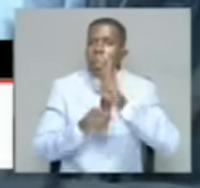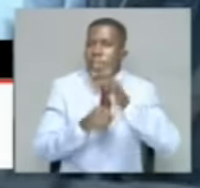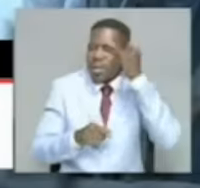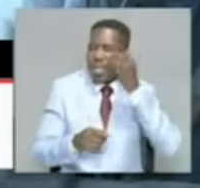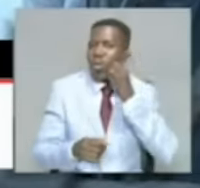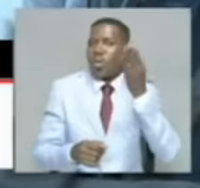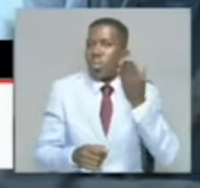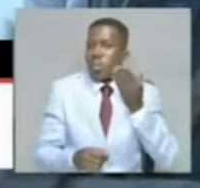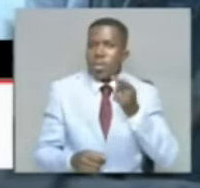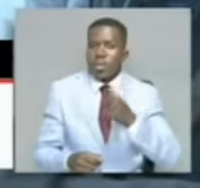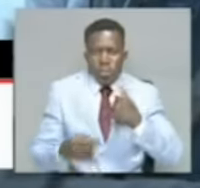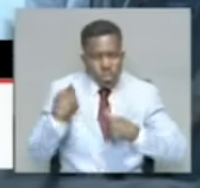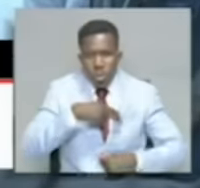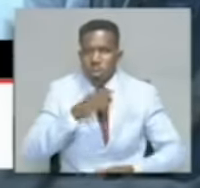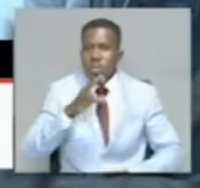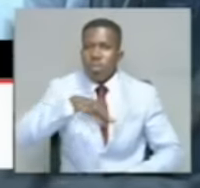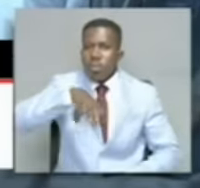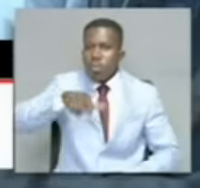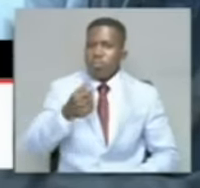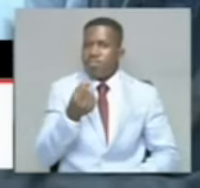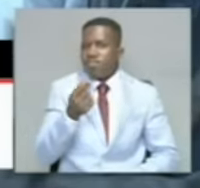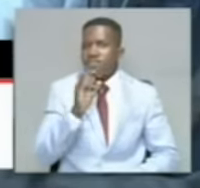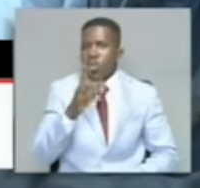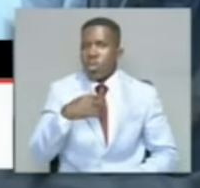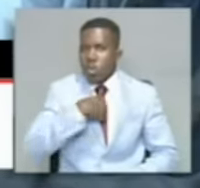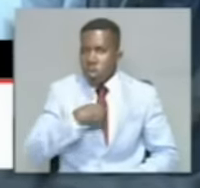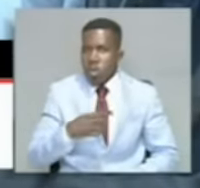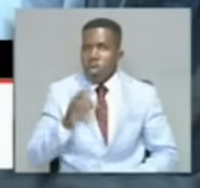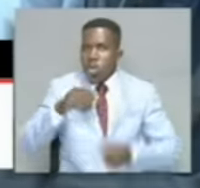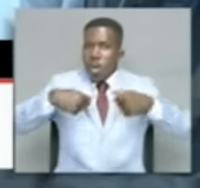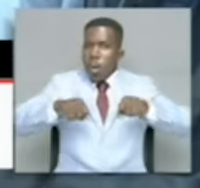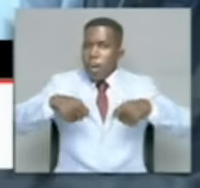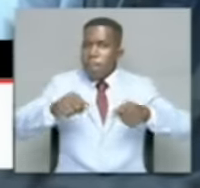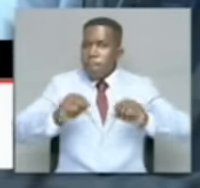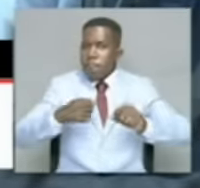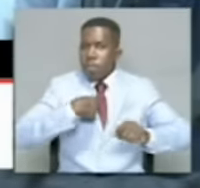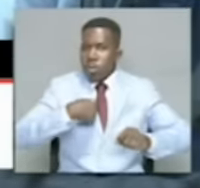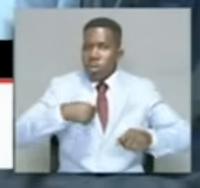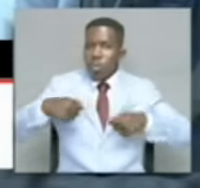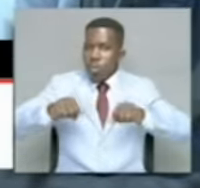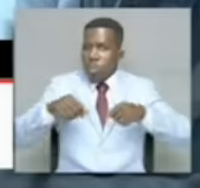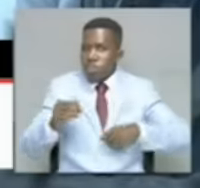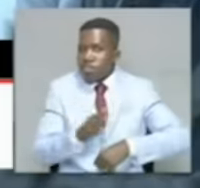era só levar o dinheiro. Qual era o teu papel? Qual era a tua função? A minha função estava na moto,